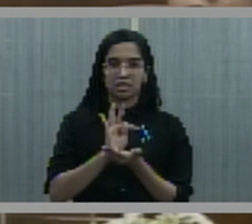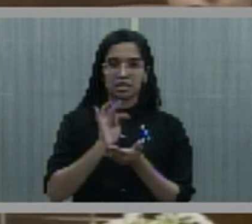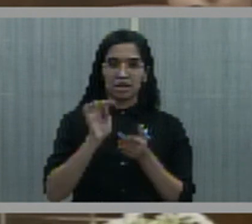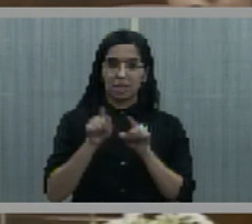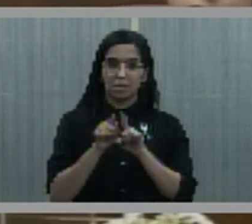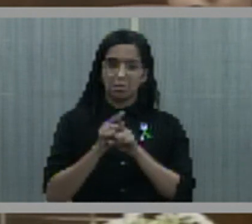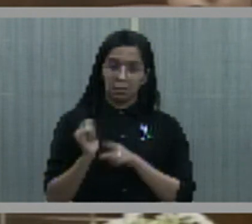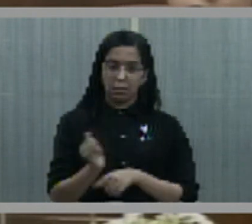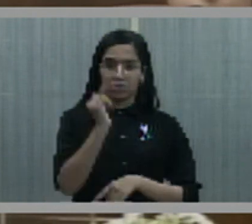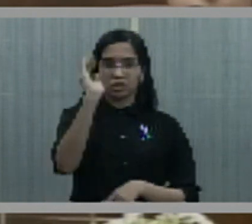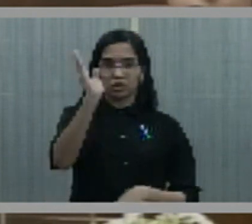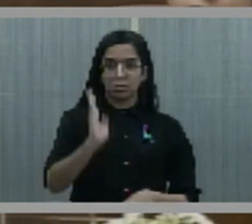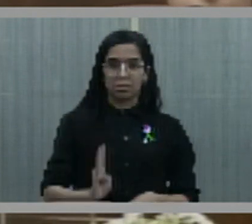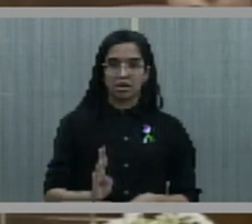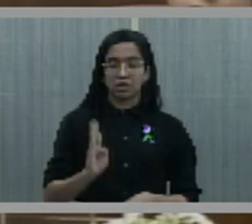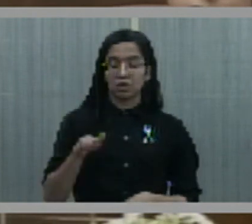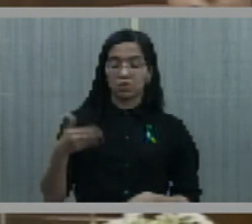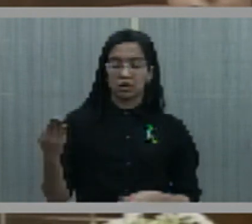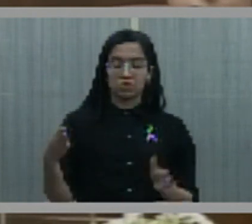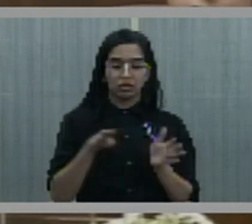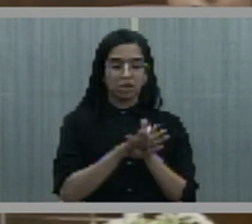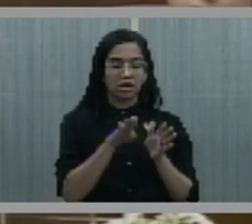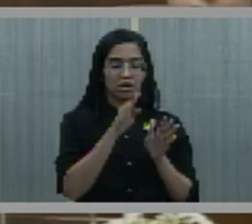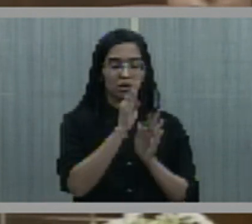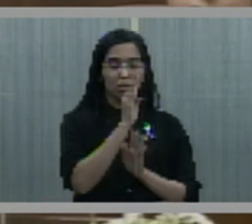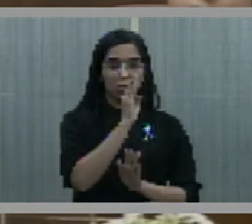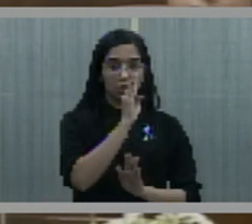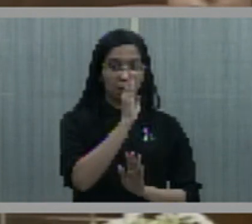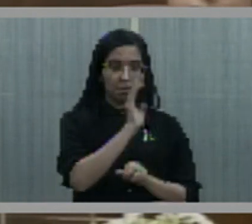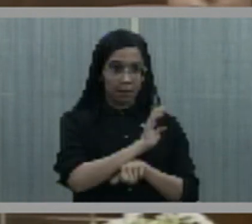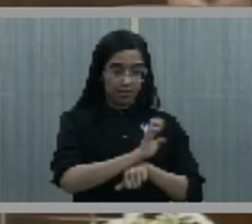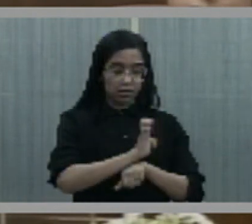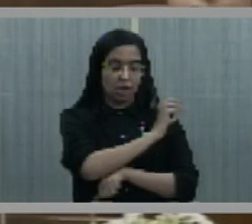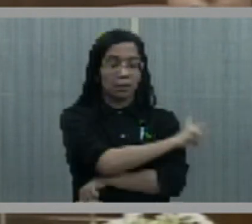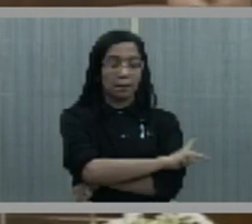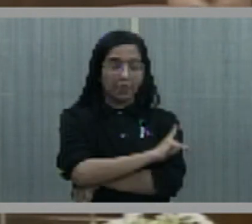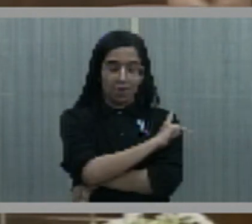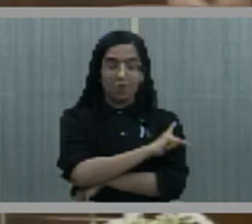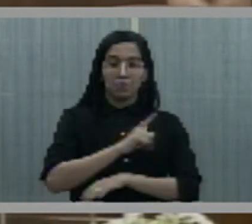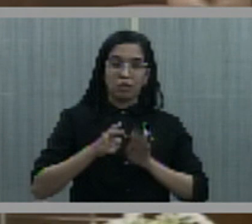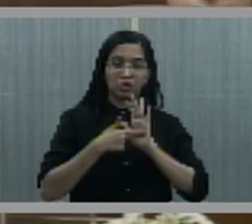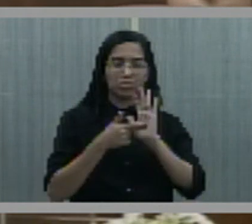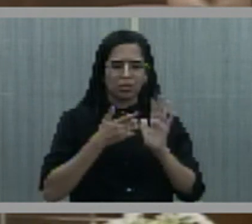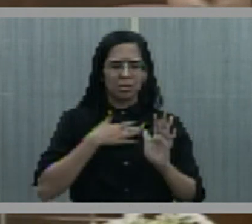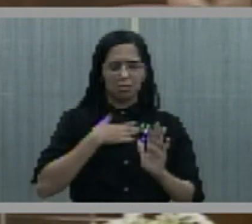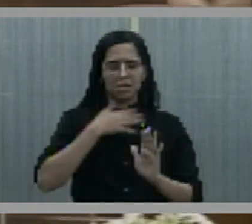esses laços se concretizaram e confirmaram a minha vocação e ainda mais a minha fé.